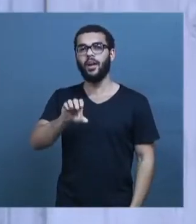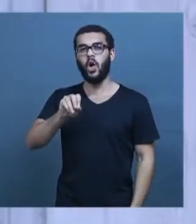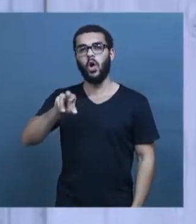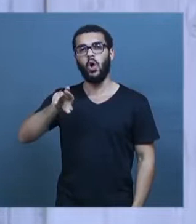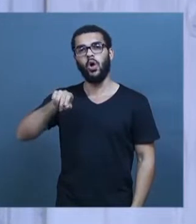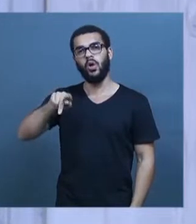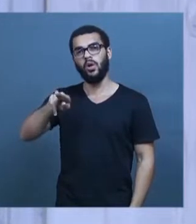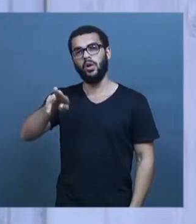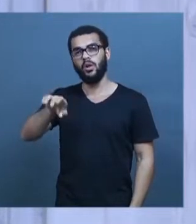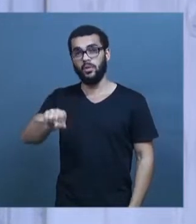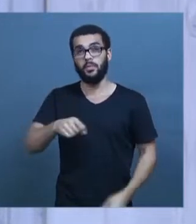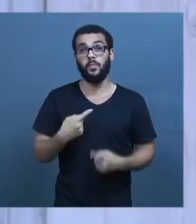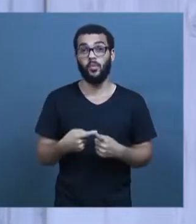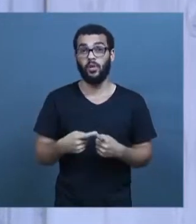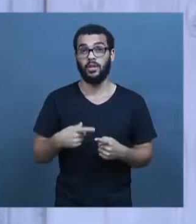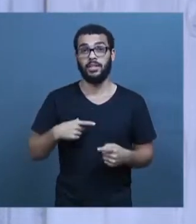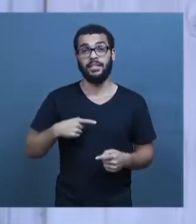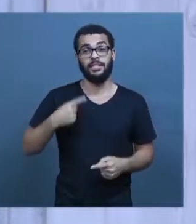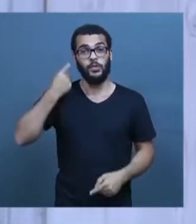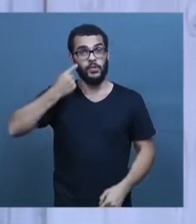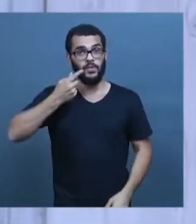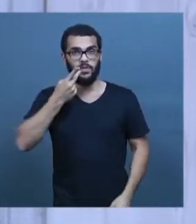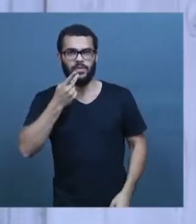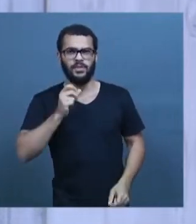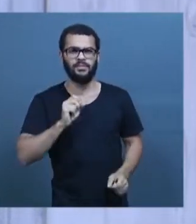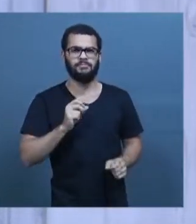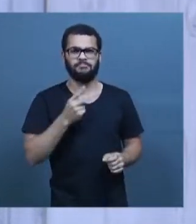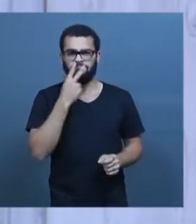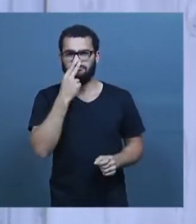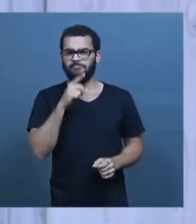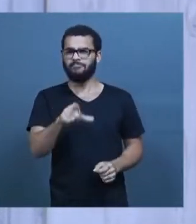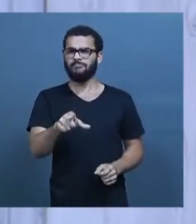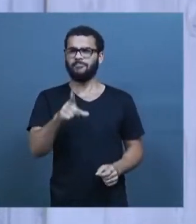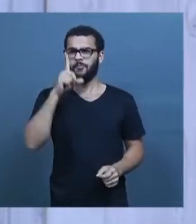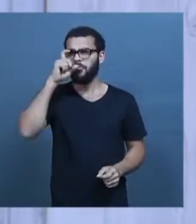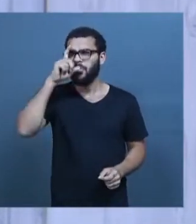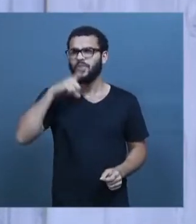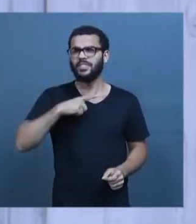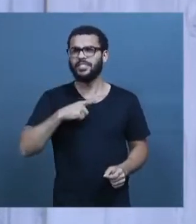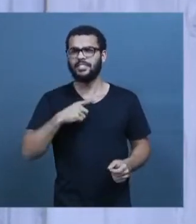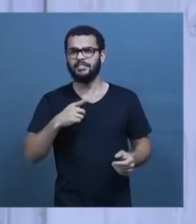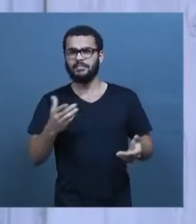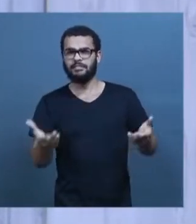que a defesa alega falta de imparcialidade de Moro. Neste momento, os